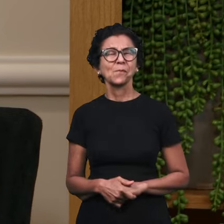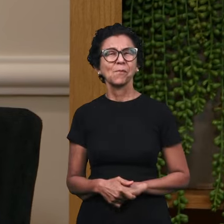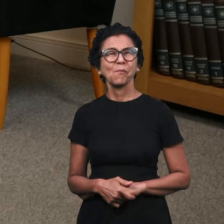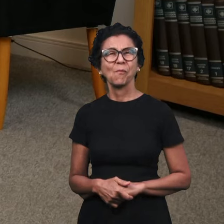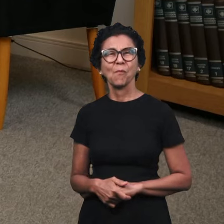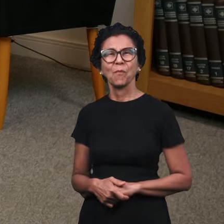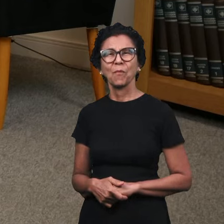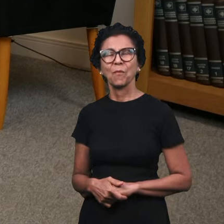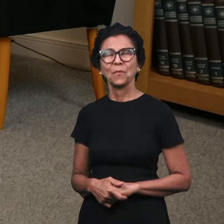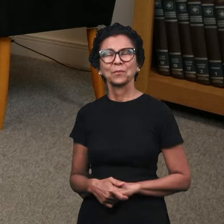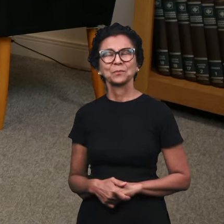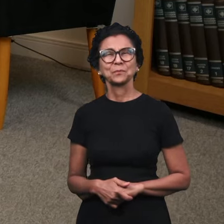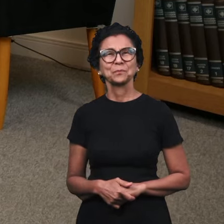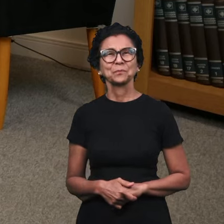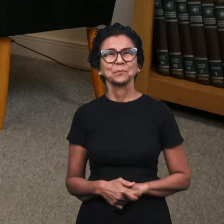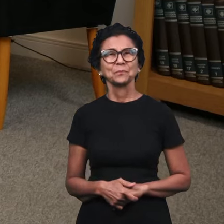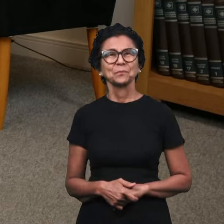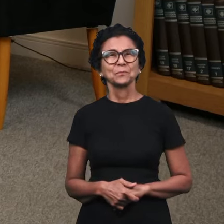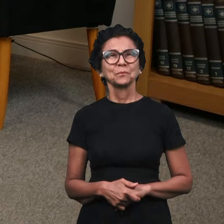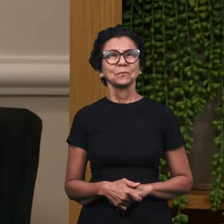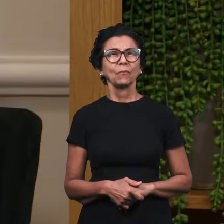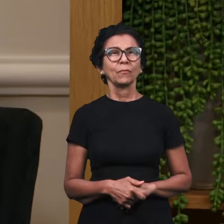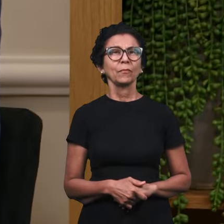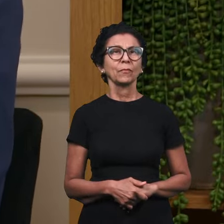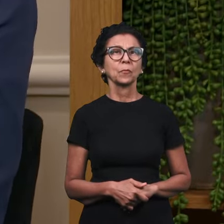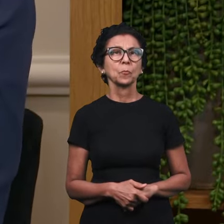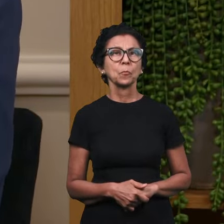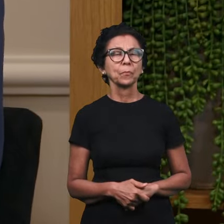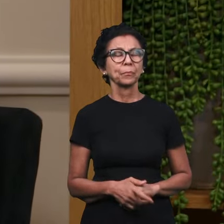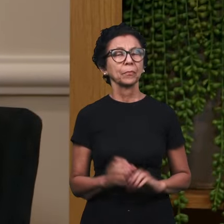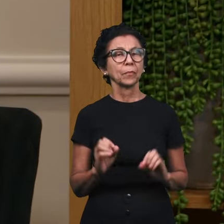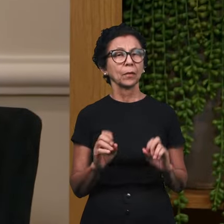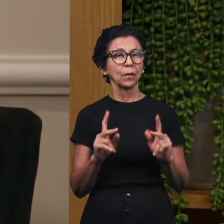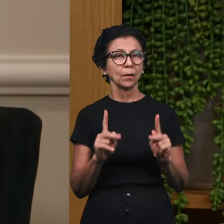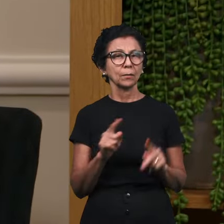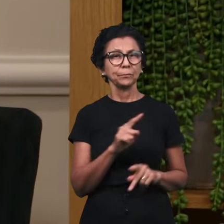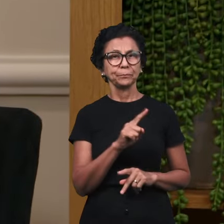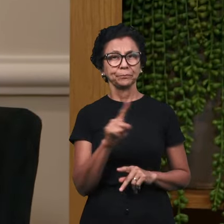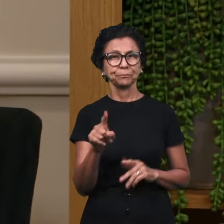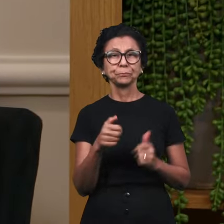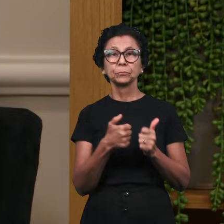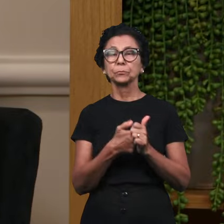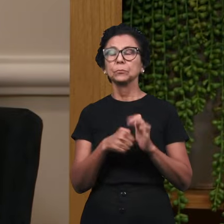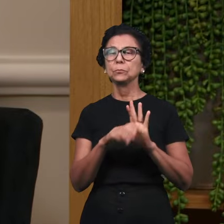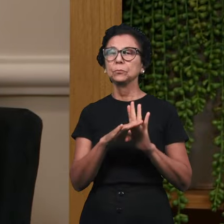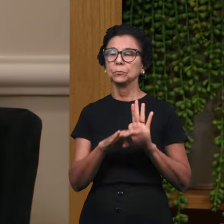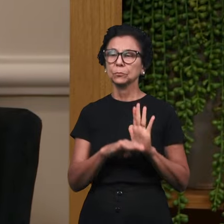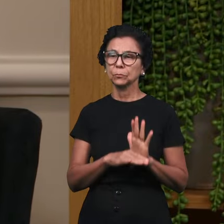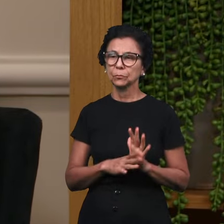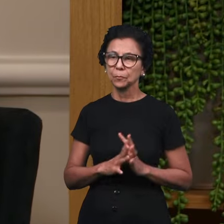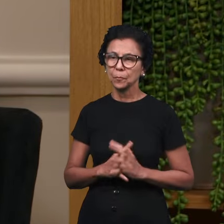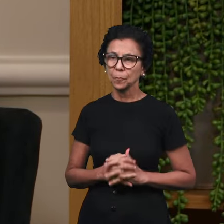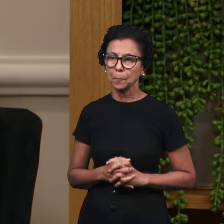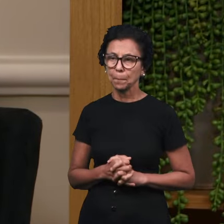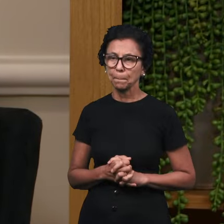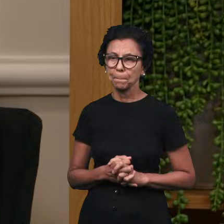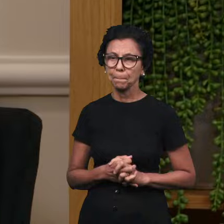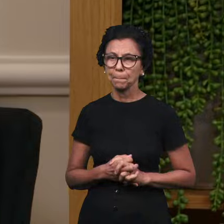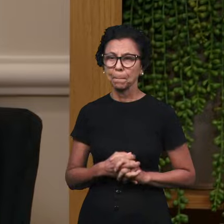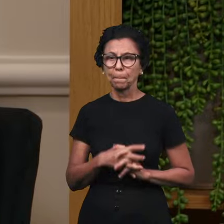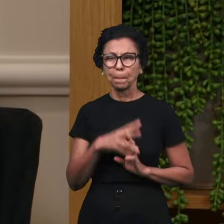Jó. Muito bem, nossos amados que acompanham conosco,